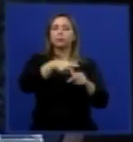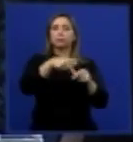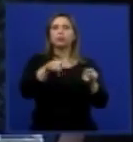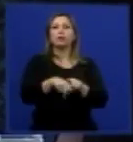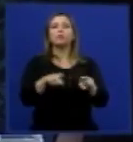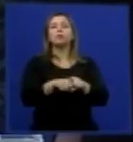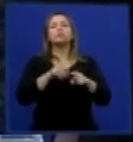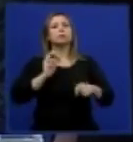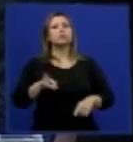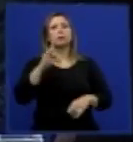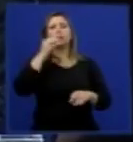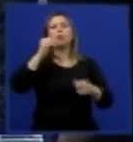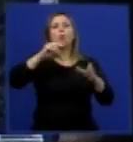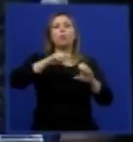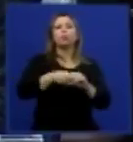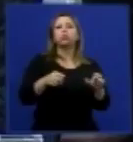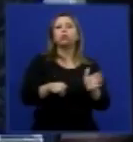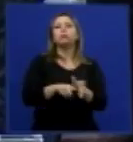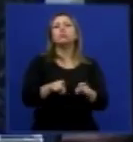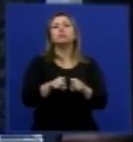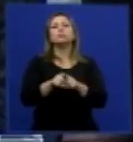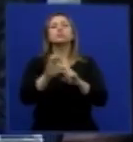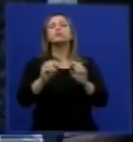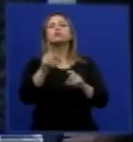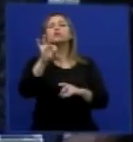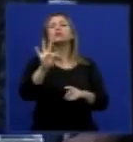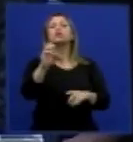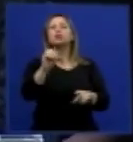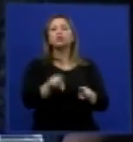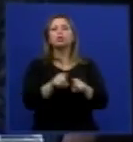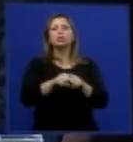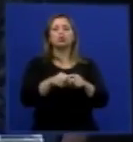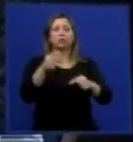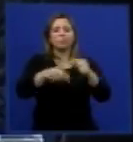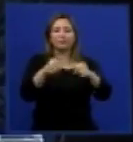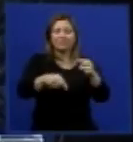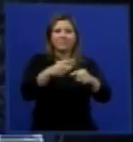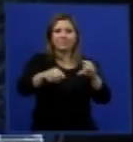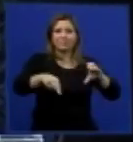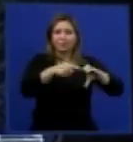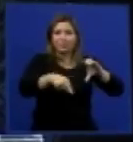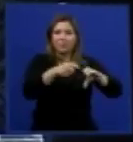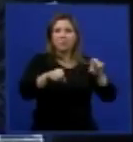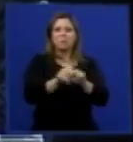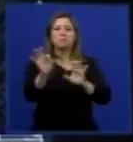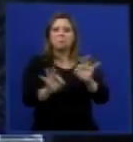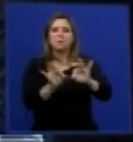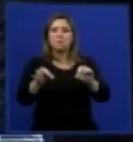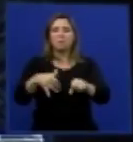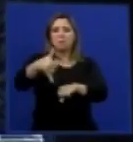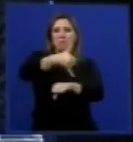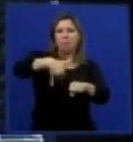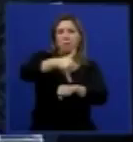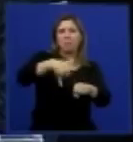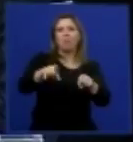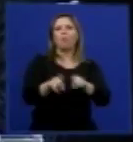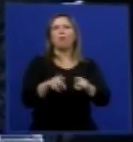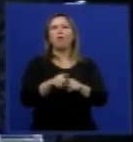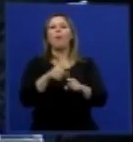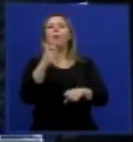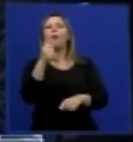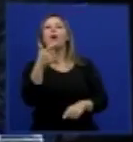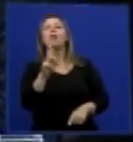objetivando coprocessamento da Rocha de x com pneus picados para produzir óleo combustível gás e enxofre inclusive